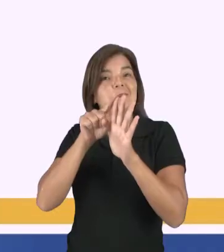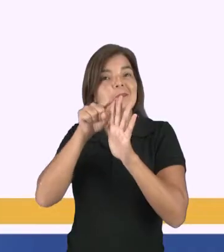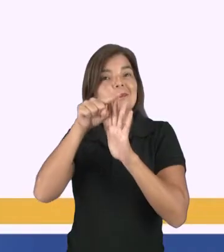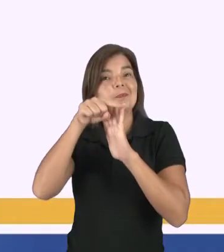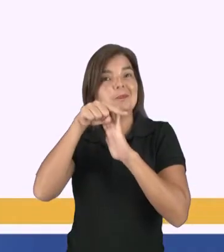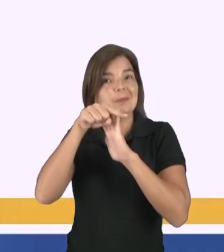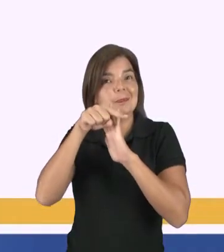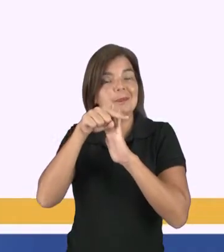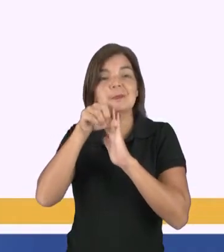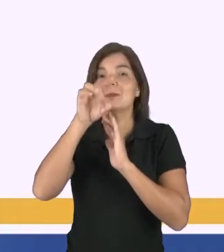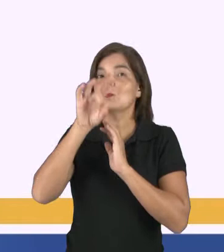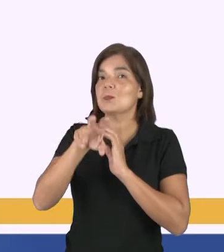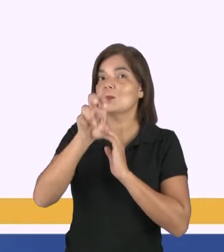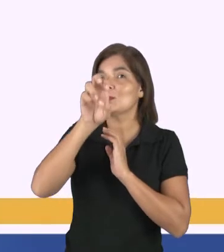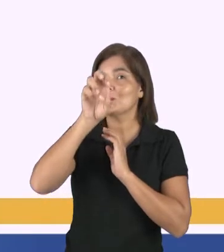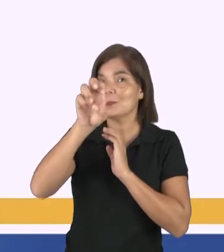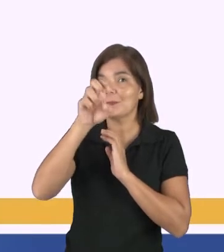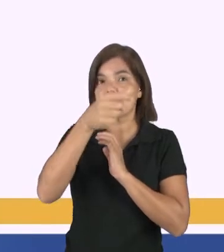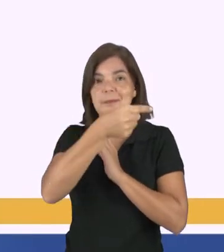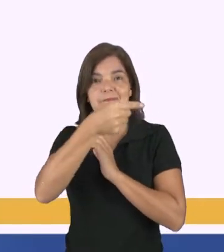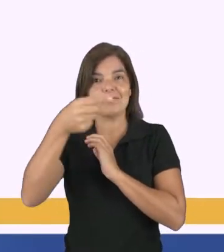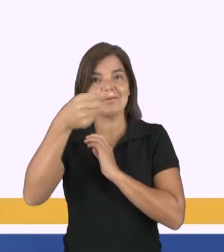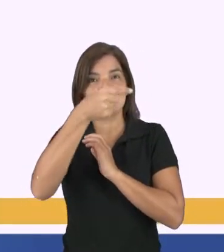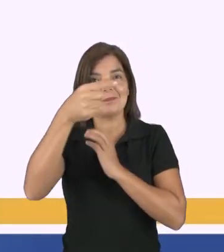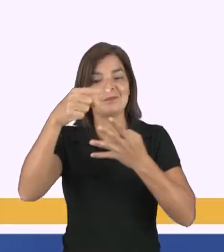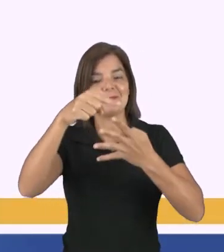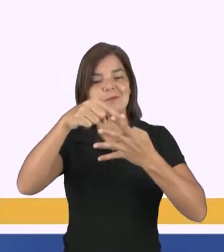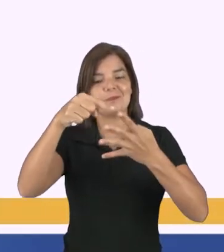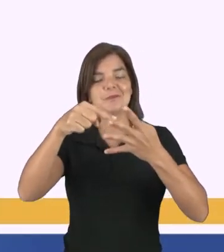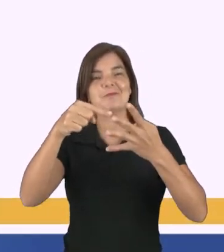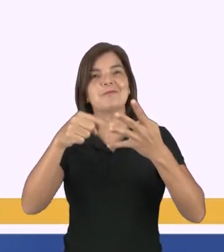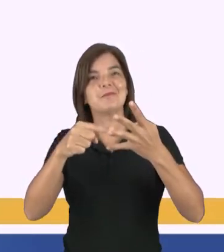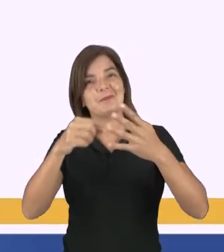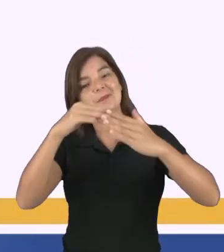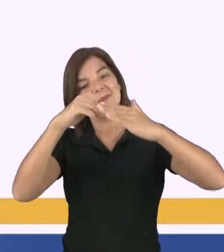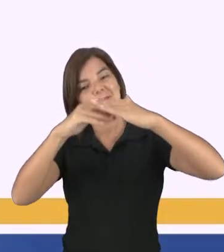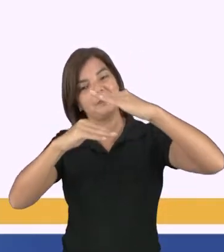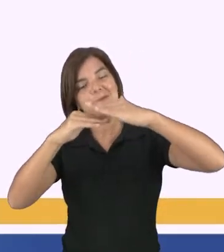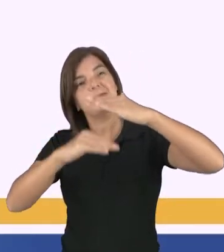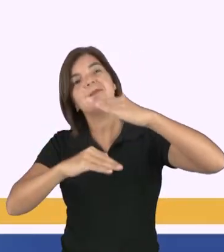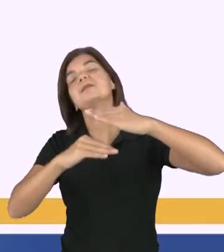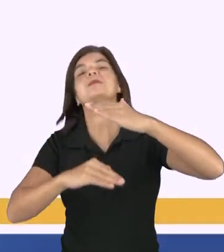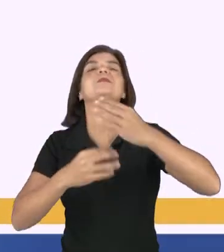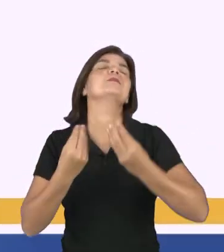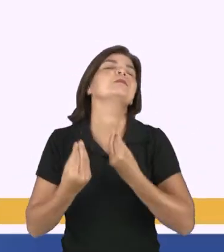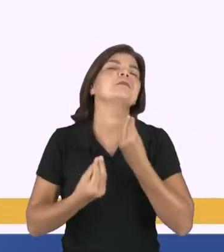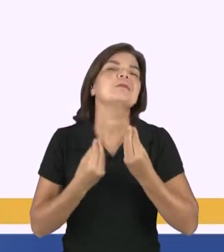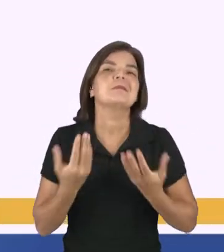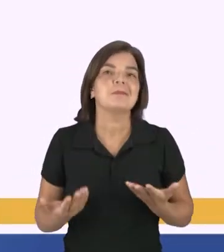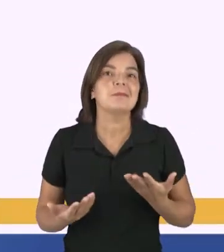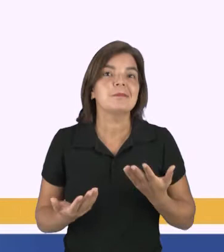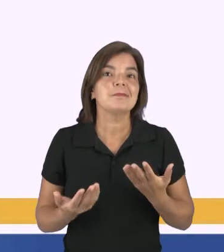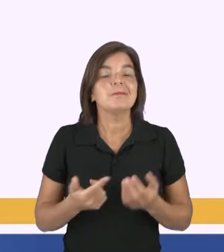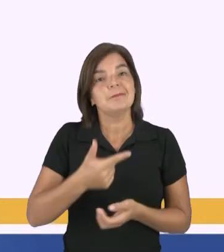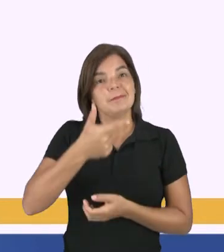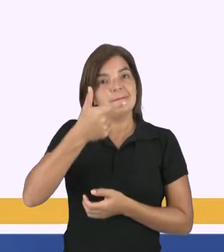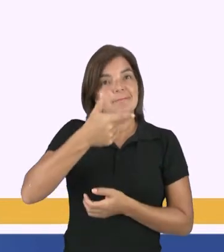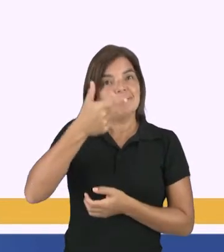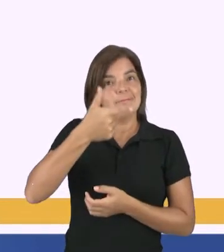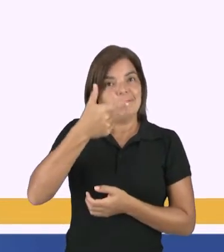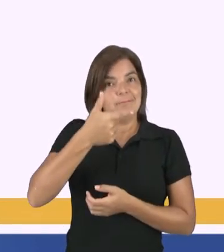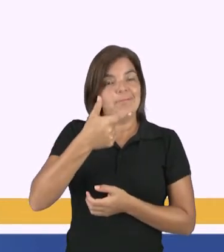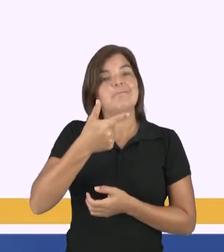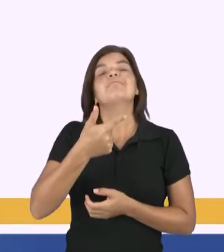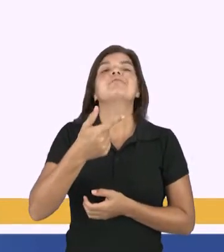para vocês que a falta tem só 5 linhas e 4 espaços e ela só comporta nova Oi e aí nós vamos para o segundo